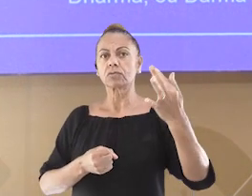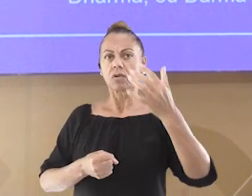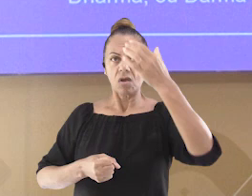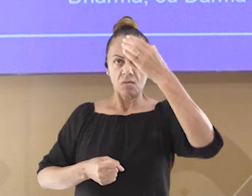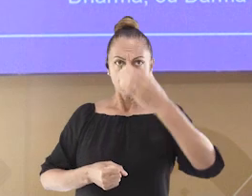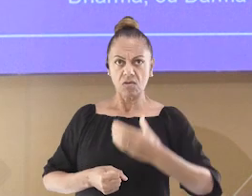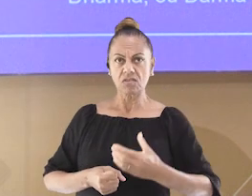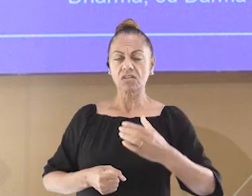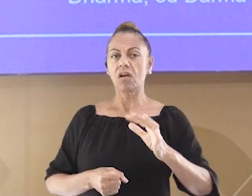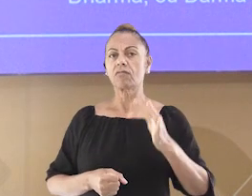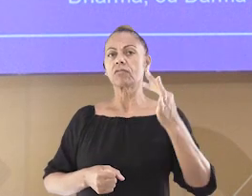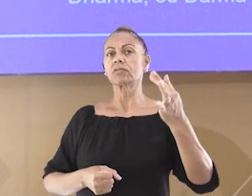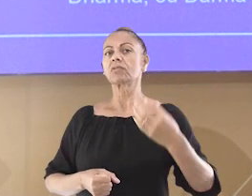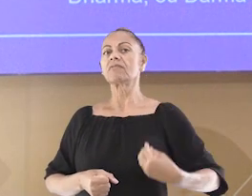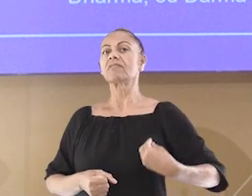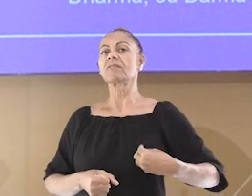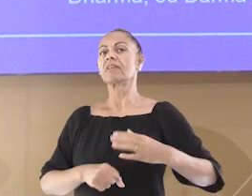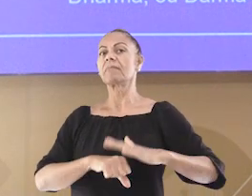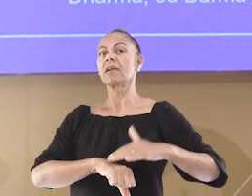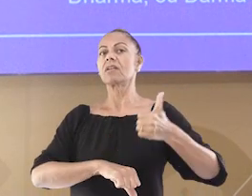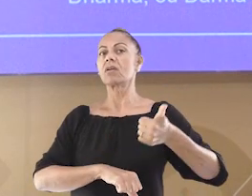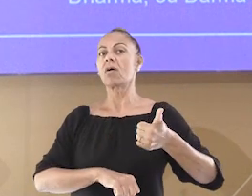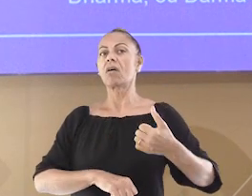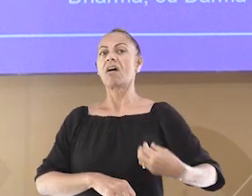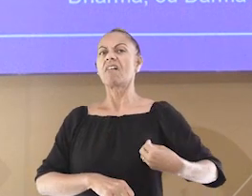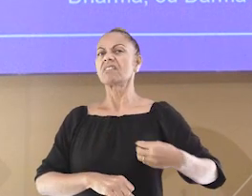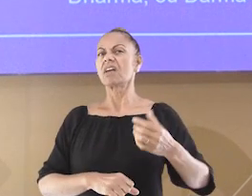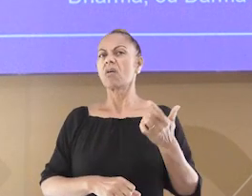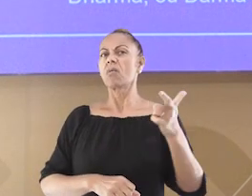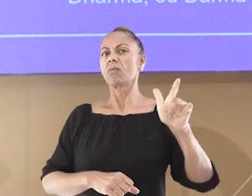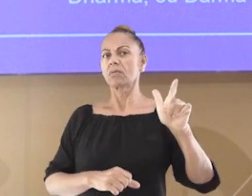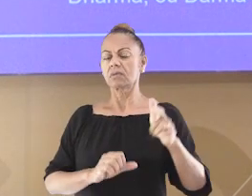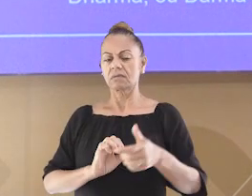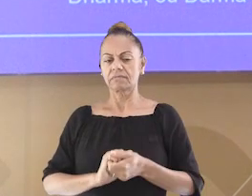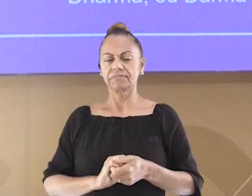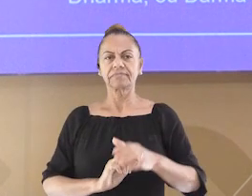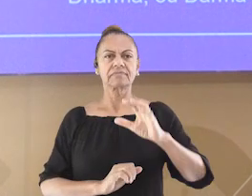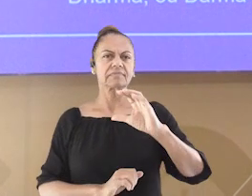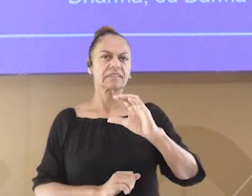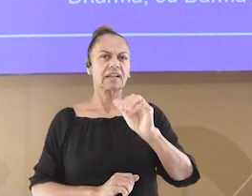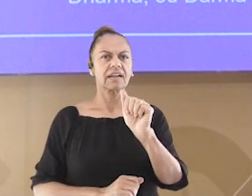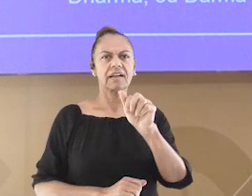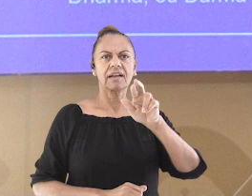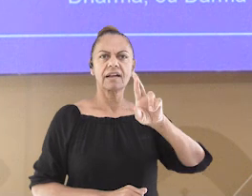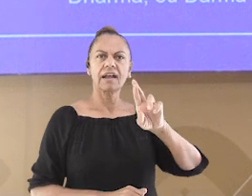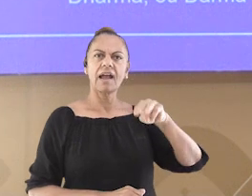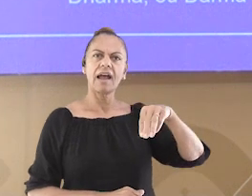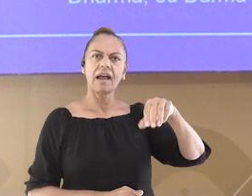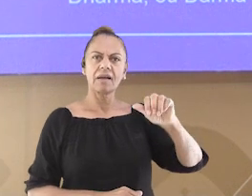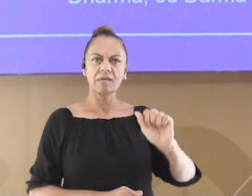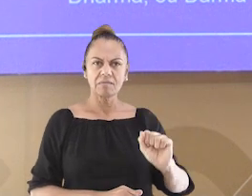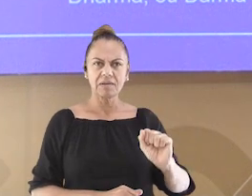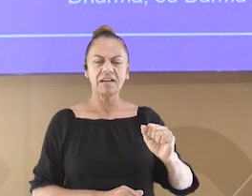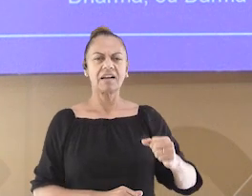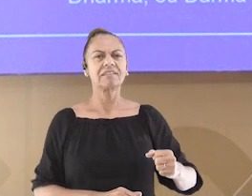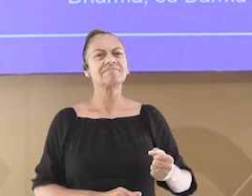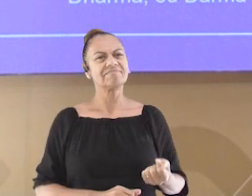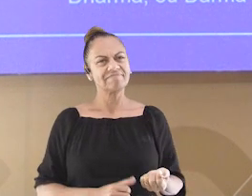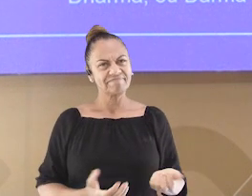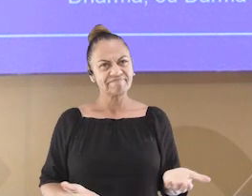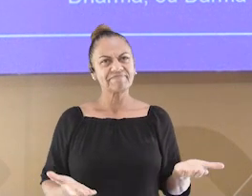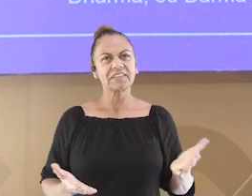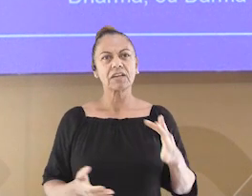com base nos seus méritos e esforços, ter uma conduta moral que lhe garanta viver melhor em outra